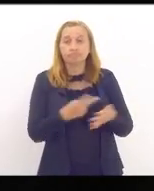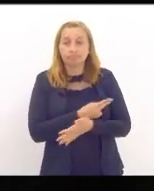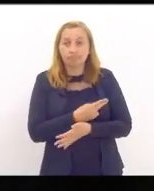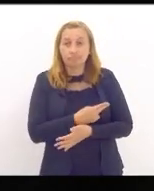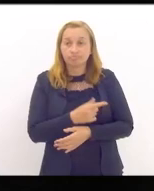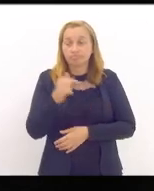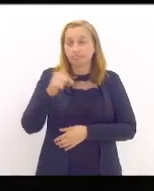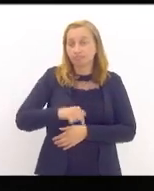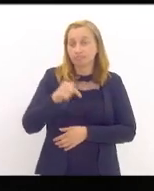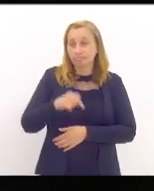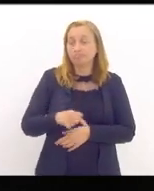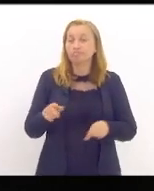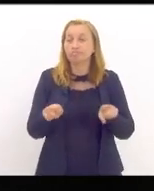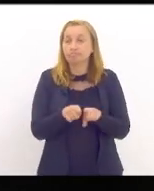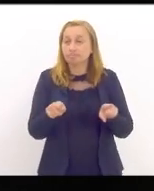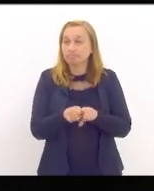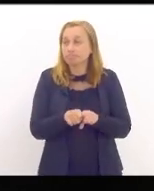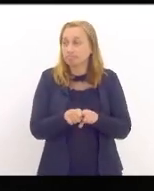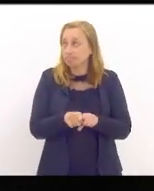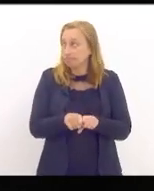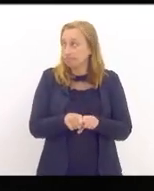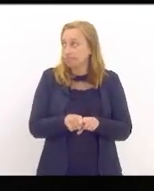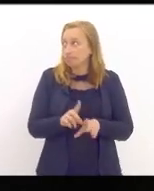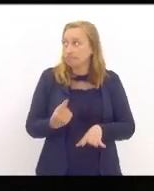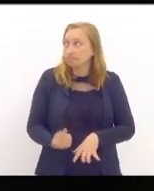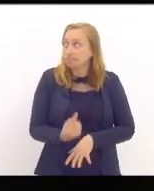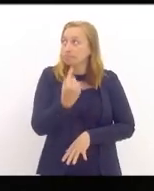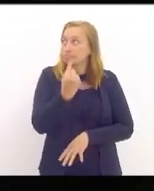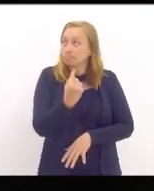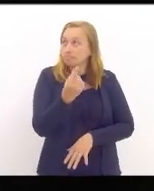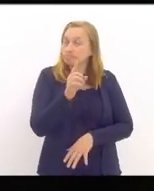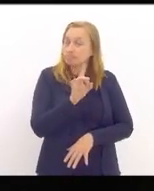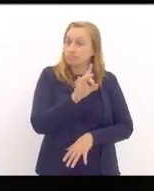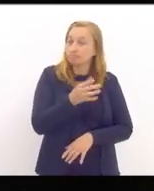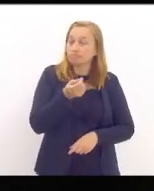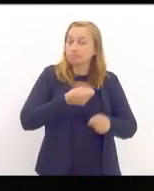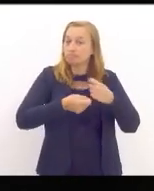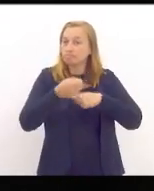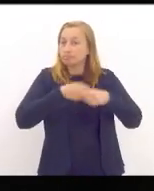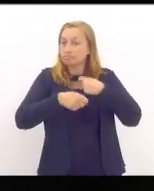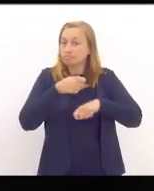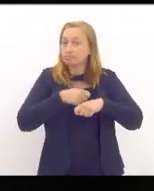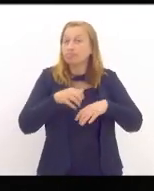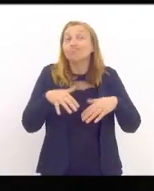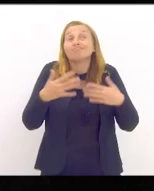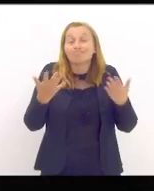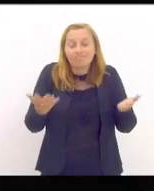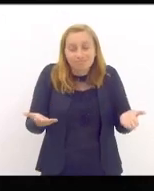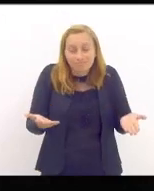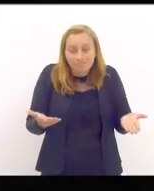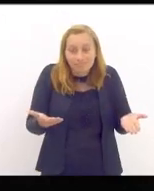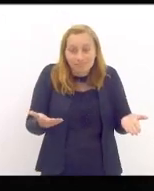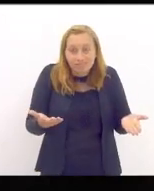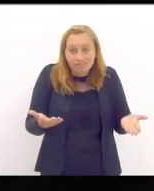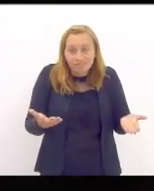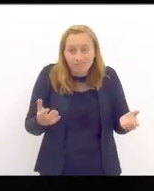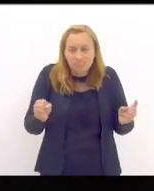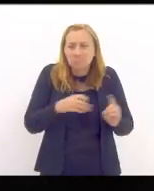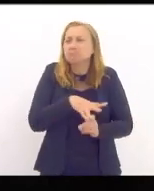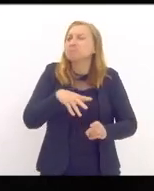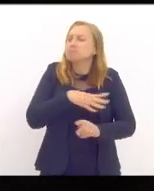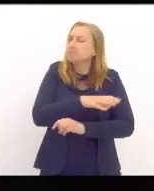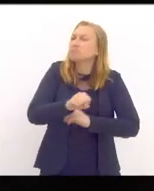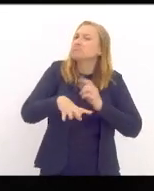aqui também pelo viés único exclusivamente econômico quer dizer então e o social